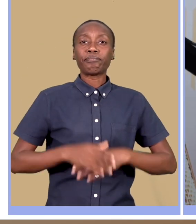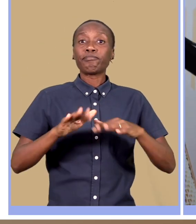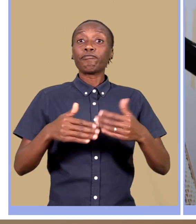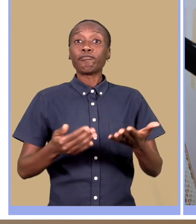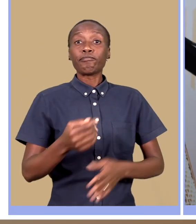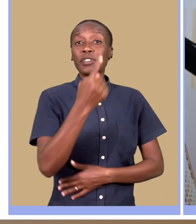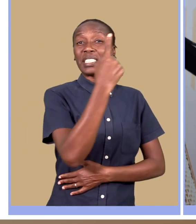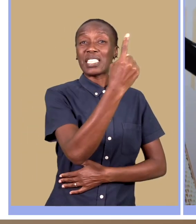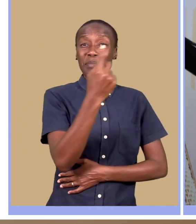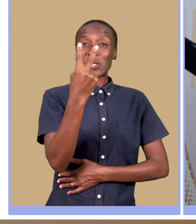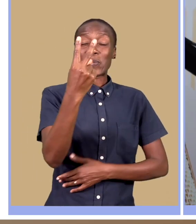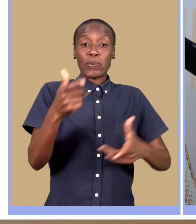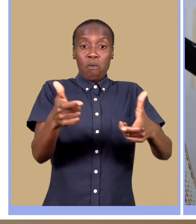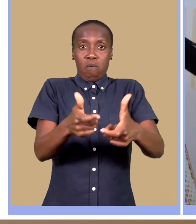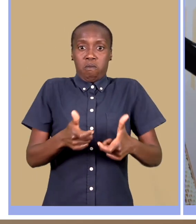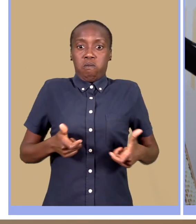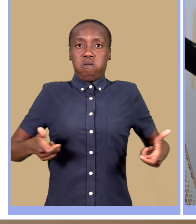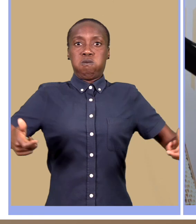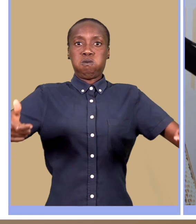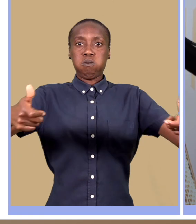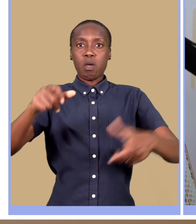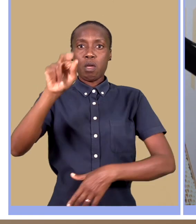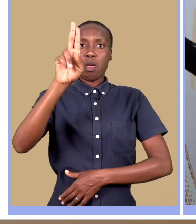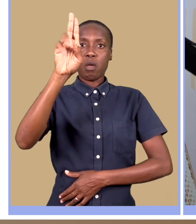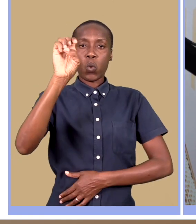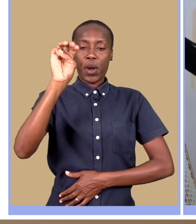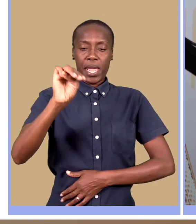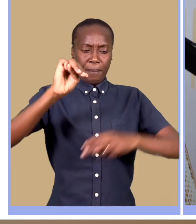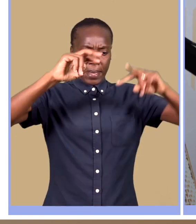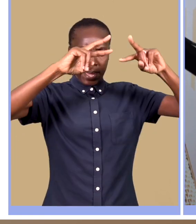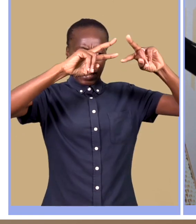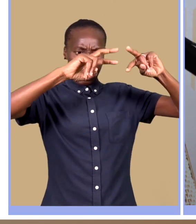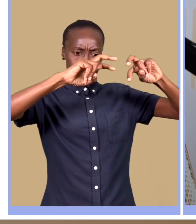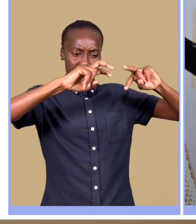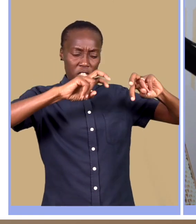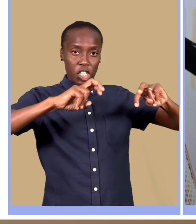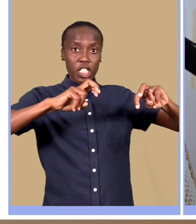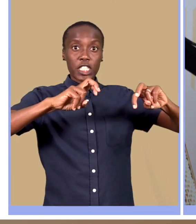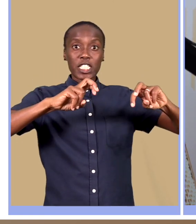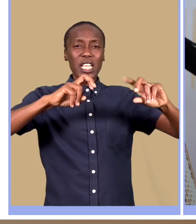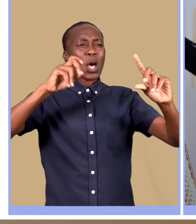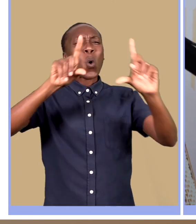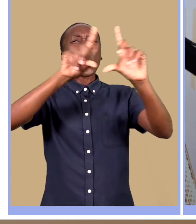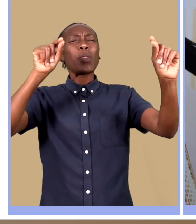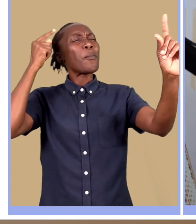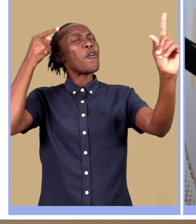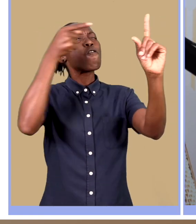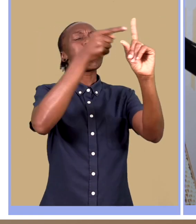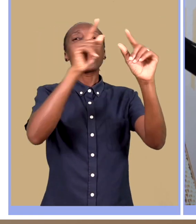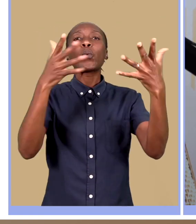mencionar aqui a 12ª Conferência Científica da UEM, que foi centrada sobre mudanças